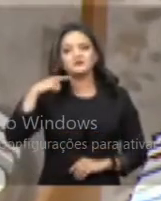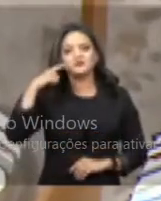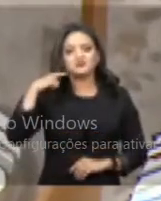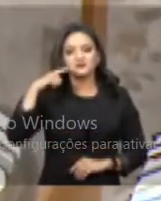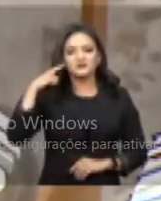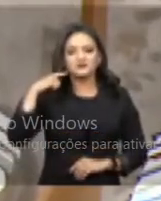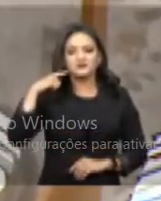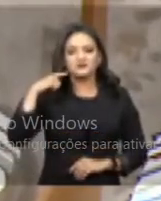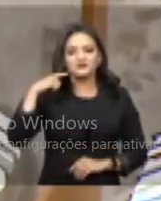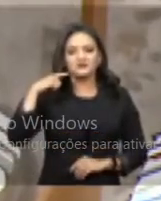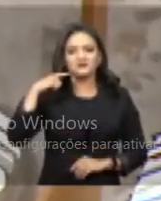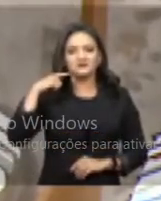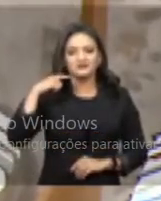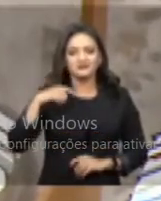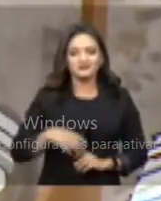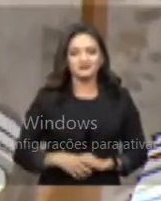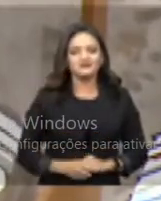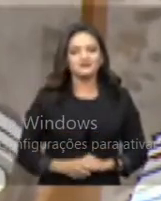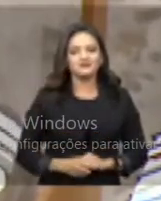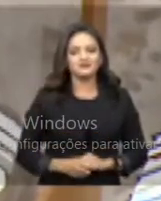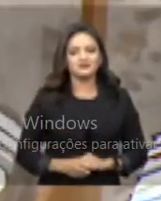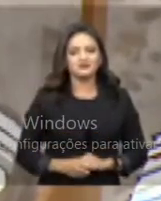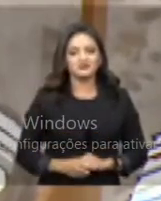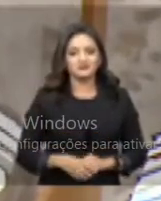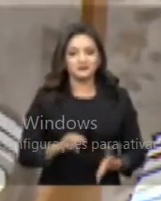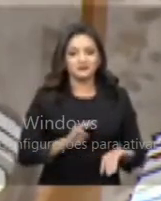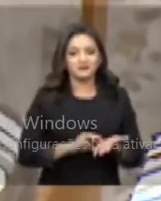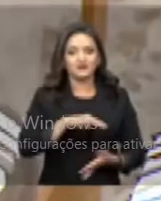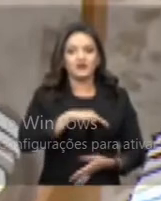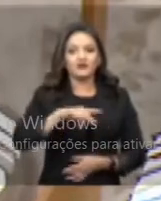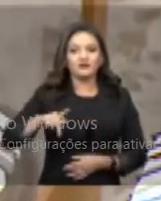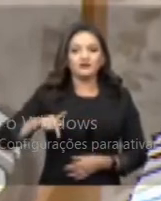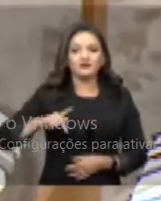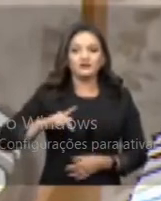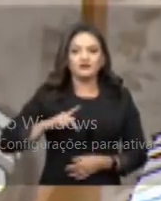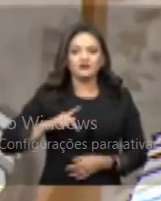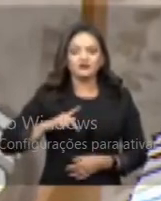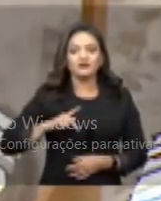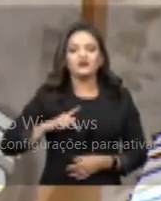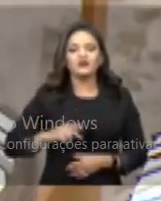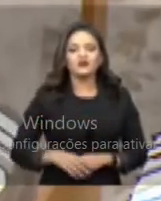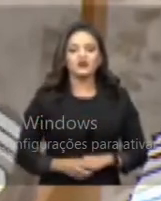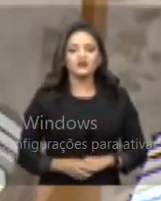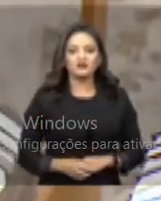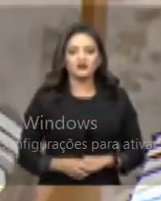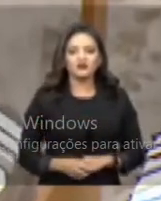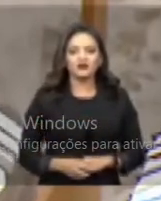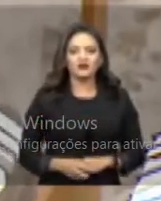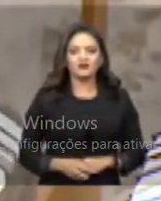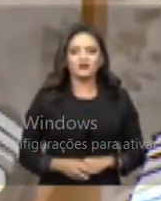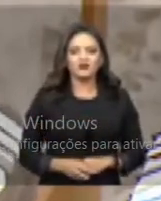advogados e membros do Ministério Público que estiveram na tribuna,